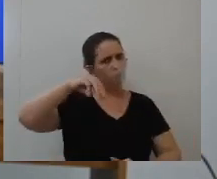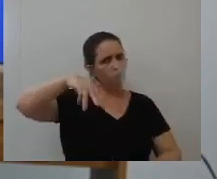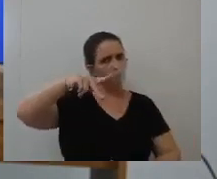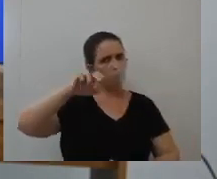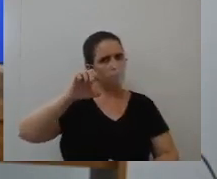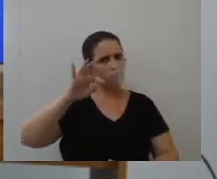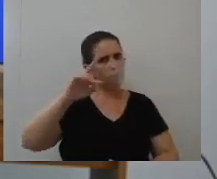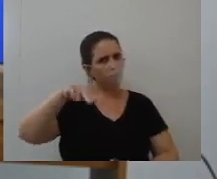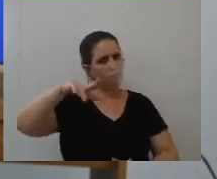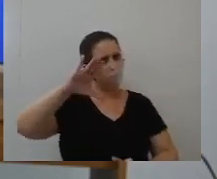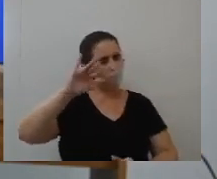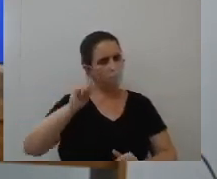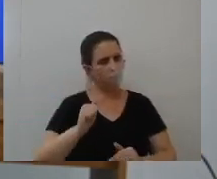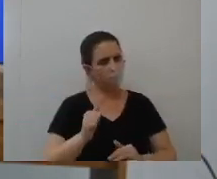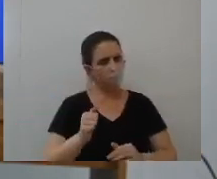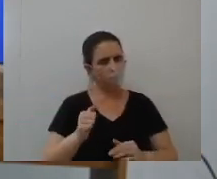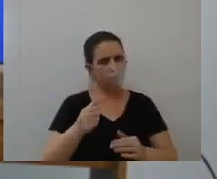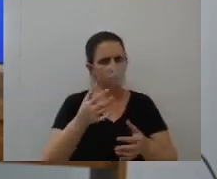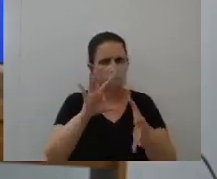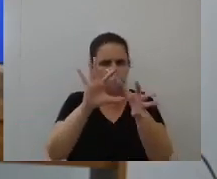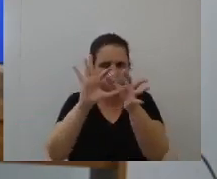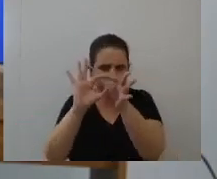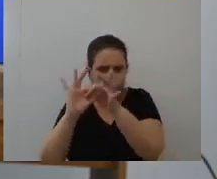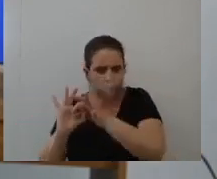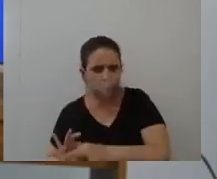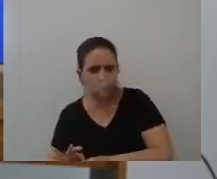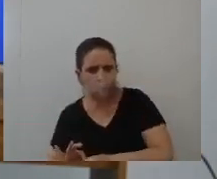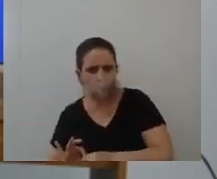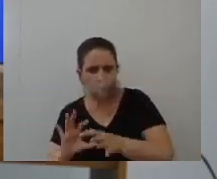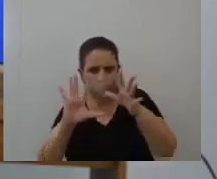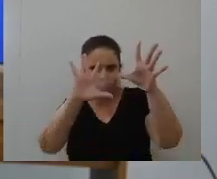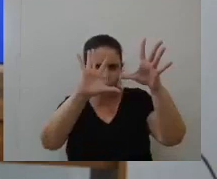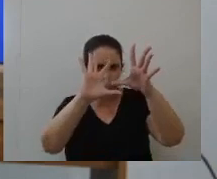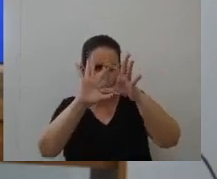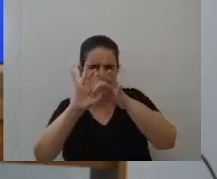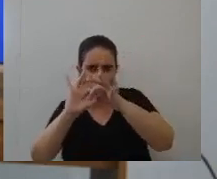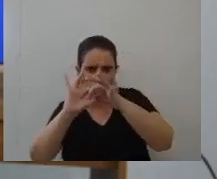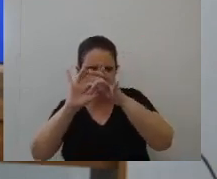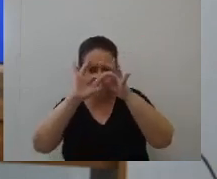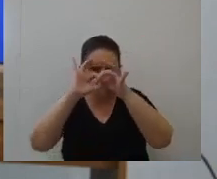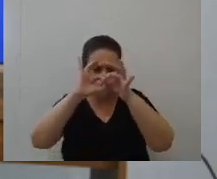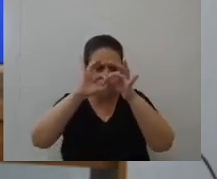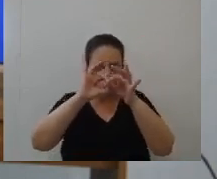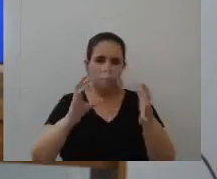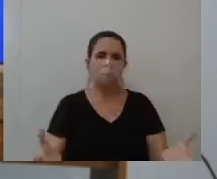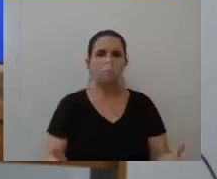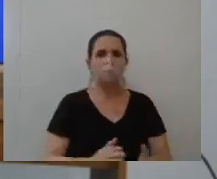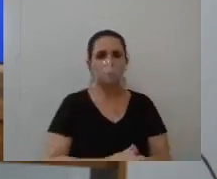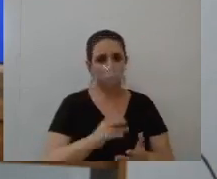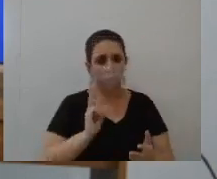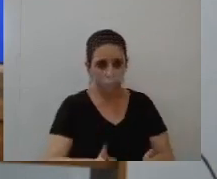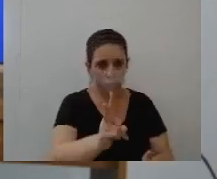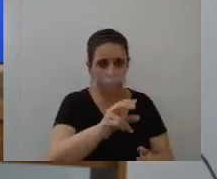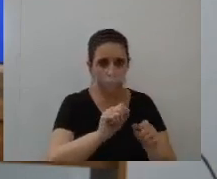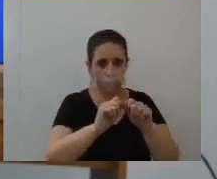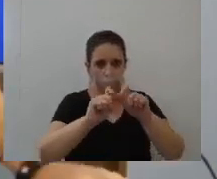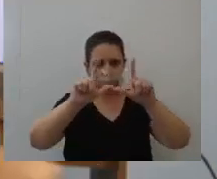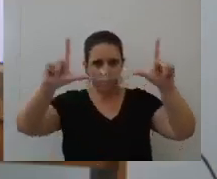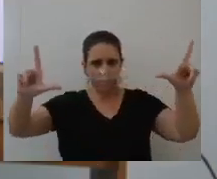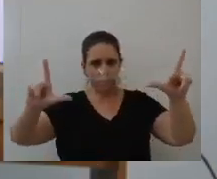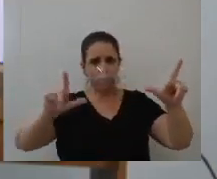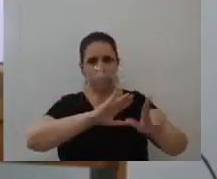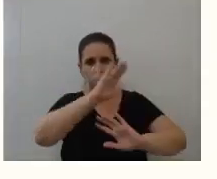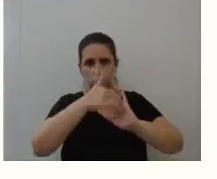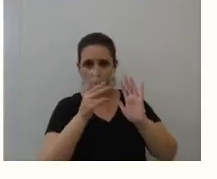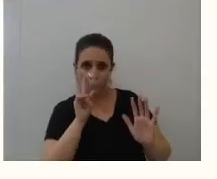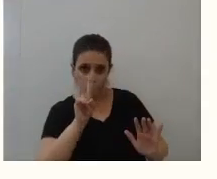redação. Elementos de coesão textual, conectivos, conectores. Vamos embora, em tela cheia para todo mundo